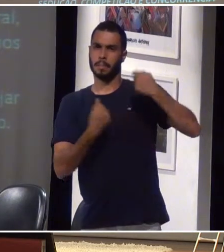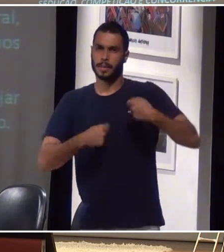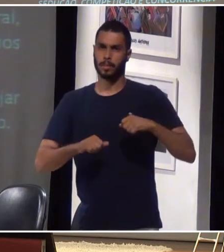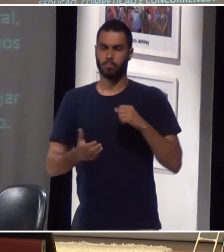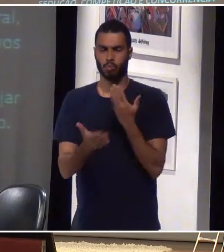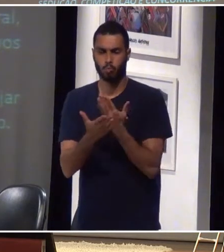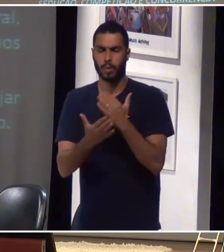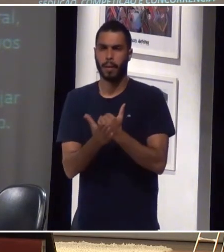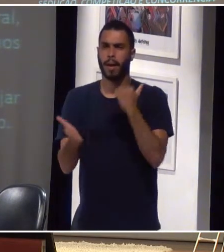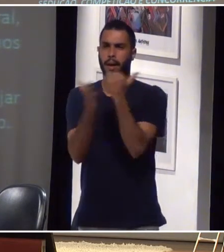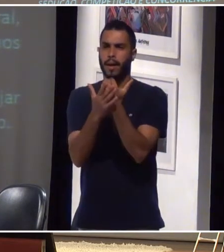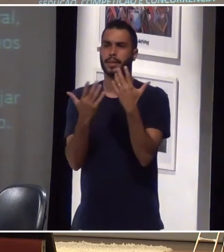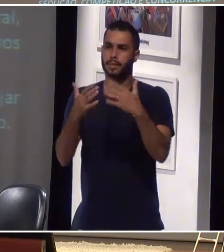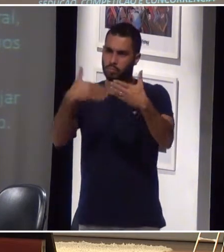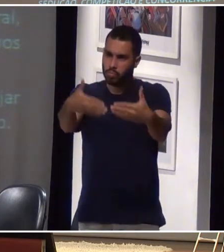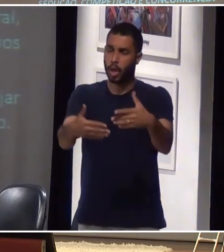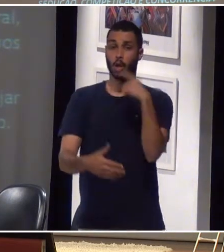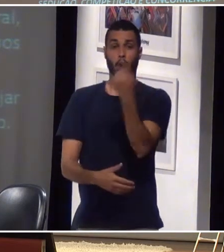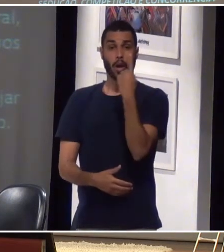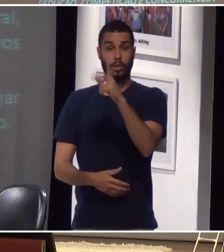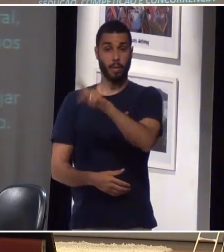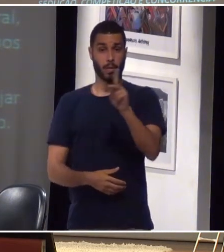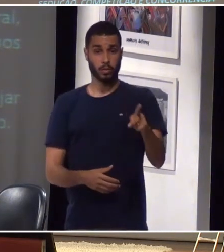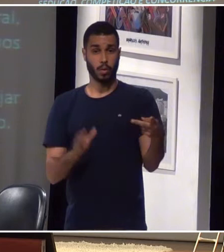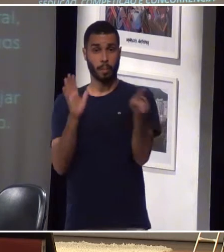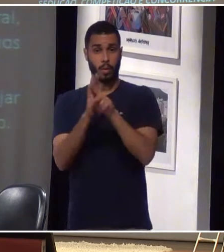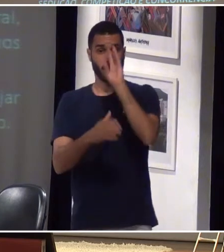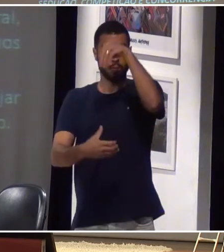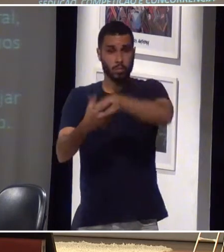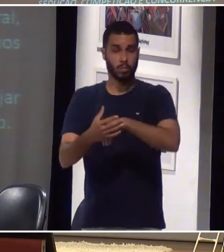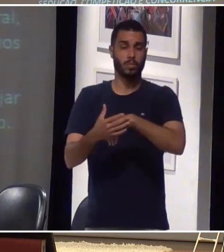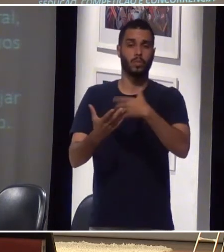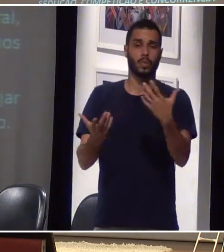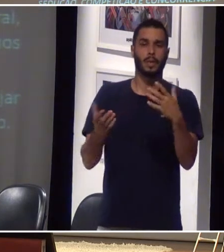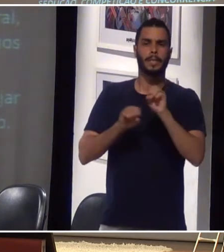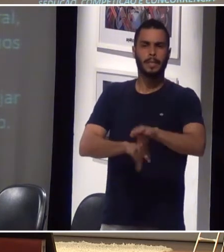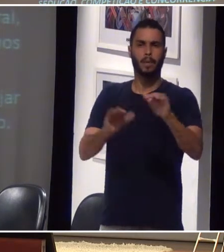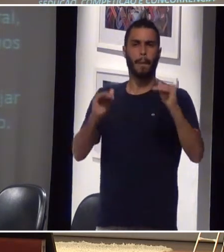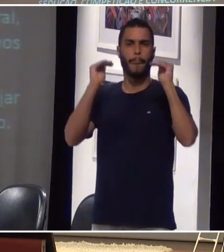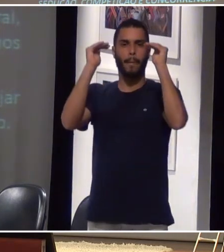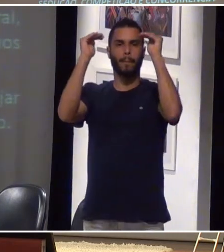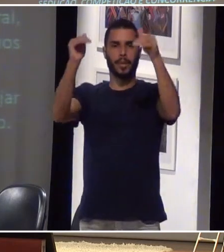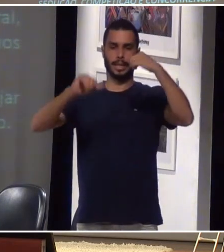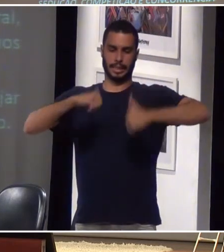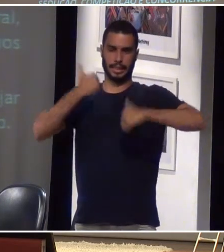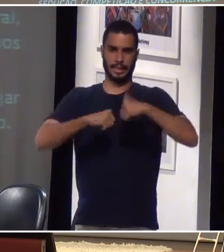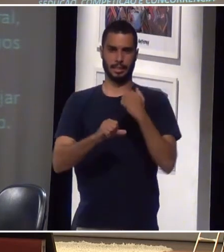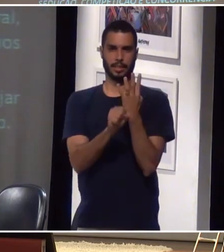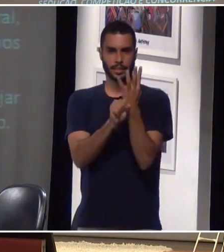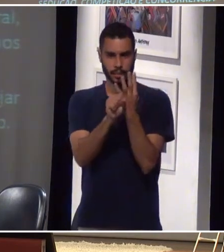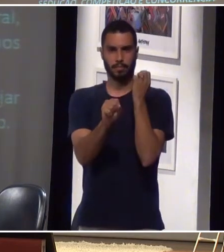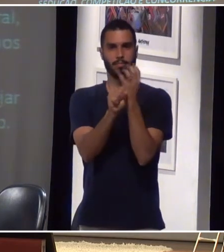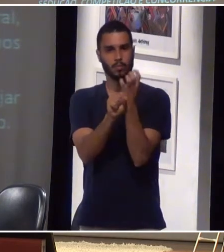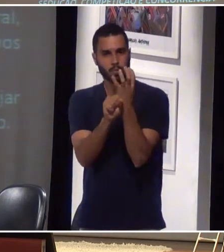formação. Nós, professores do ensino superior, da pós-graduação, somos avaliados, agora é de 4 em 4 anos. Né? Se nós